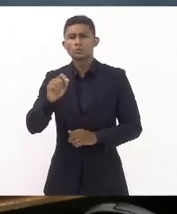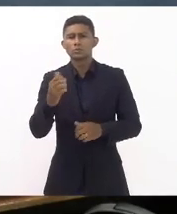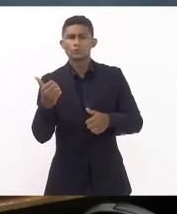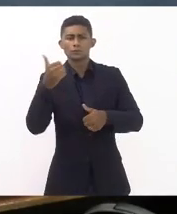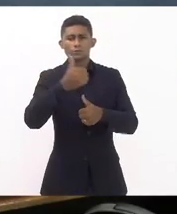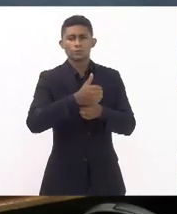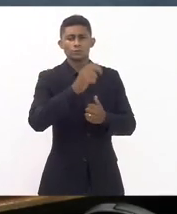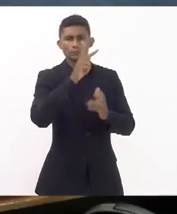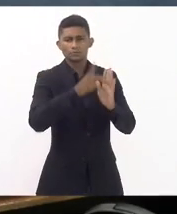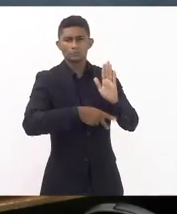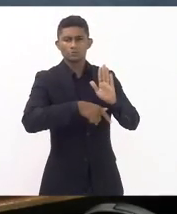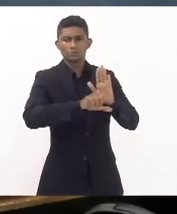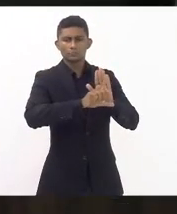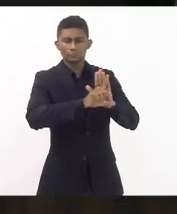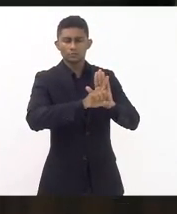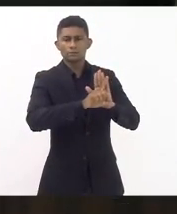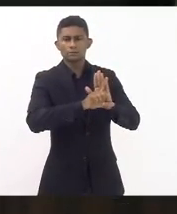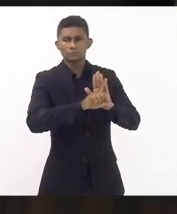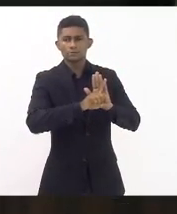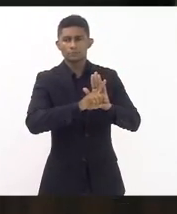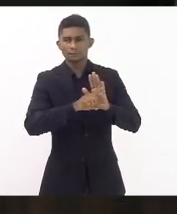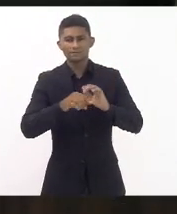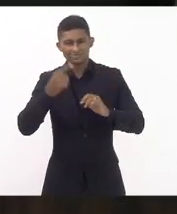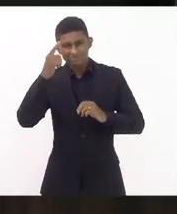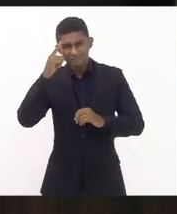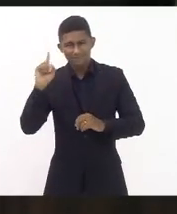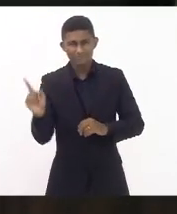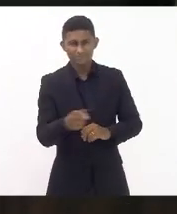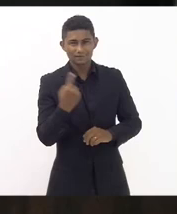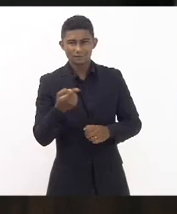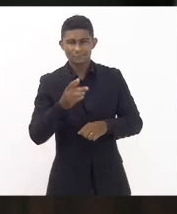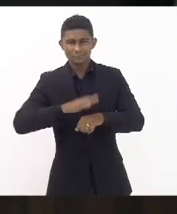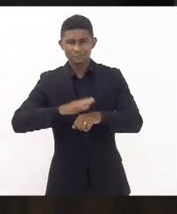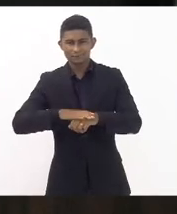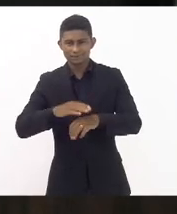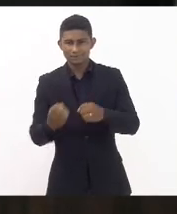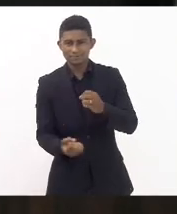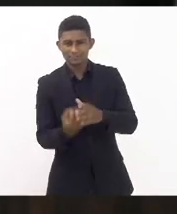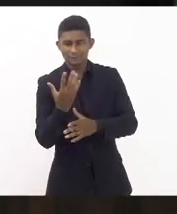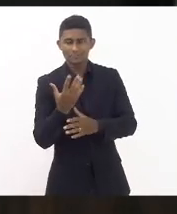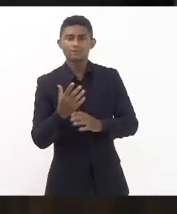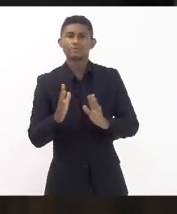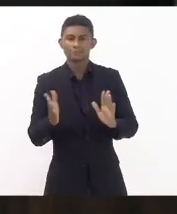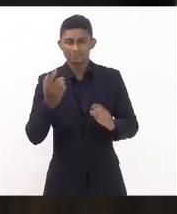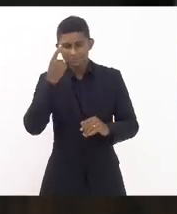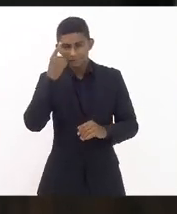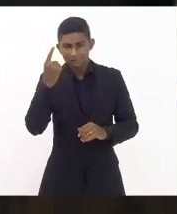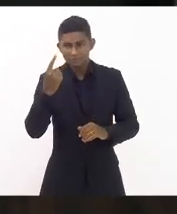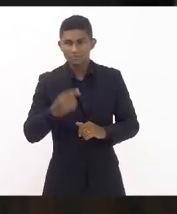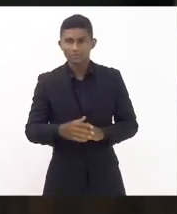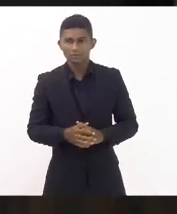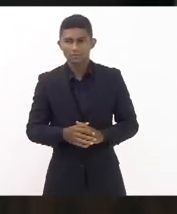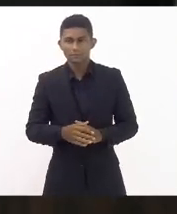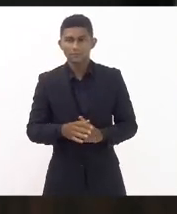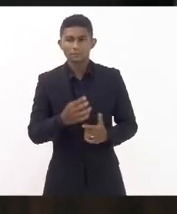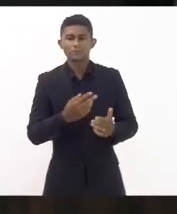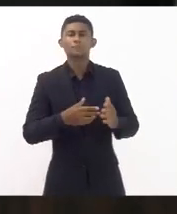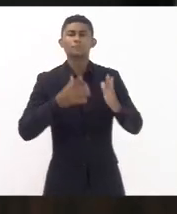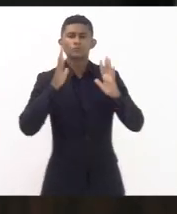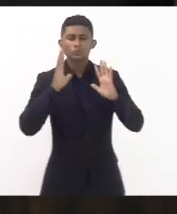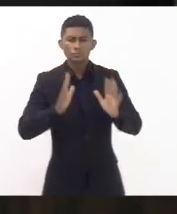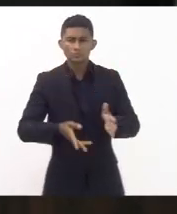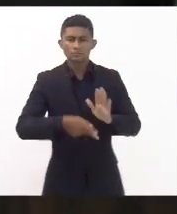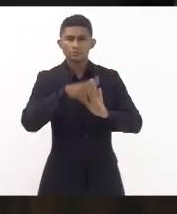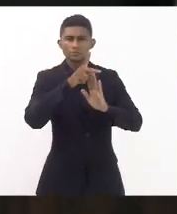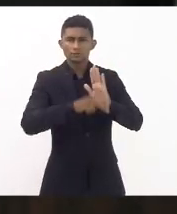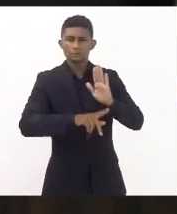lei existente, inclusive de nossa autoria, porque eu apresentei e depois dei coautorias. Esse projeto está acordado